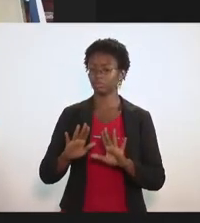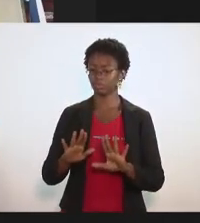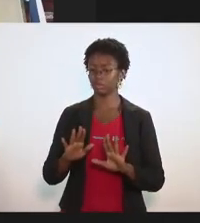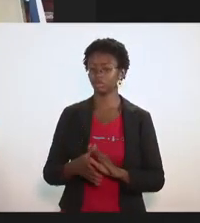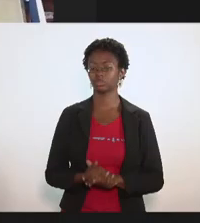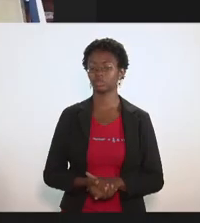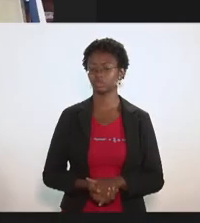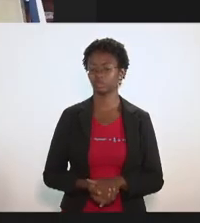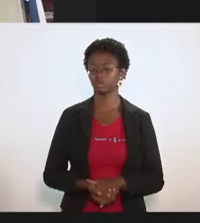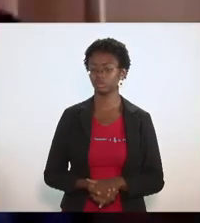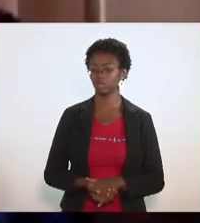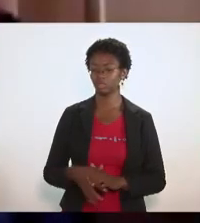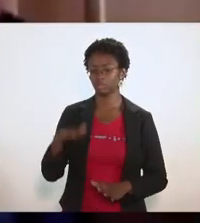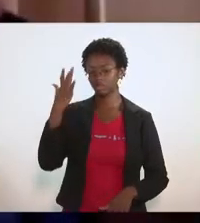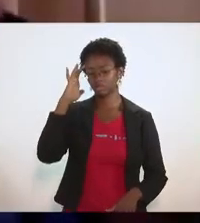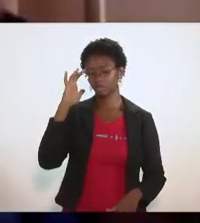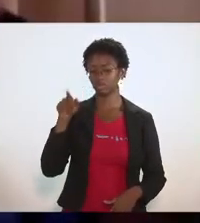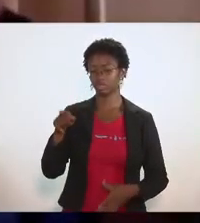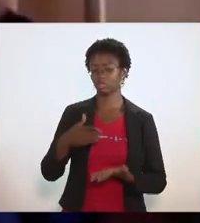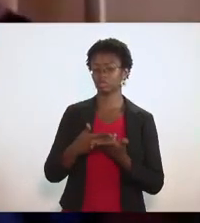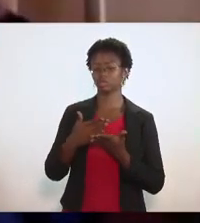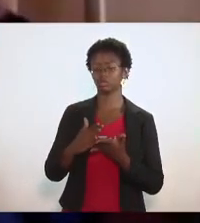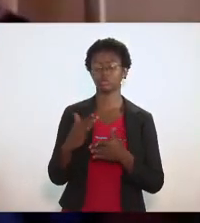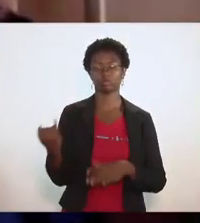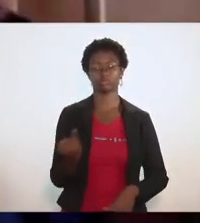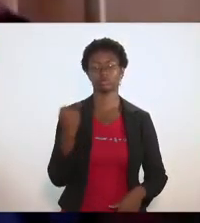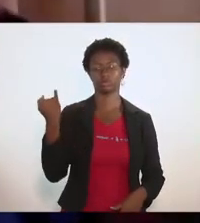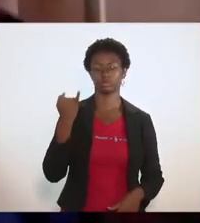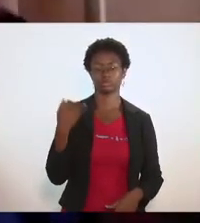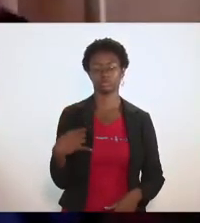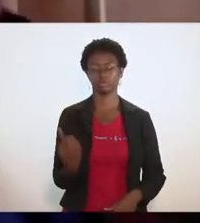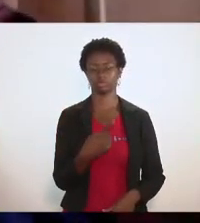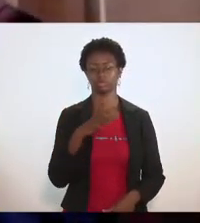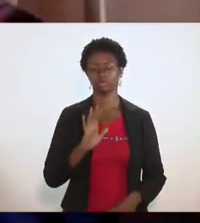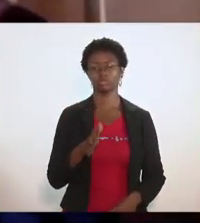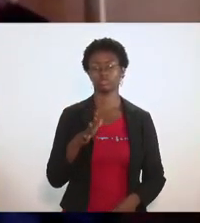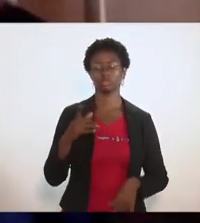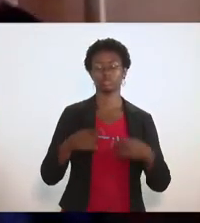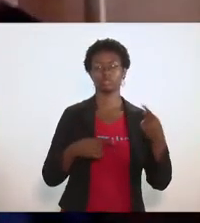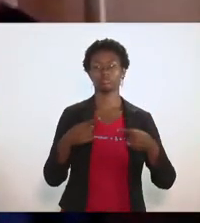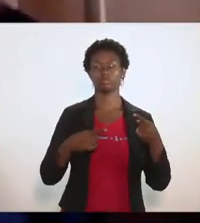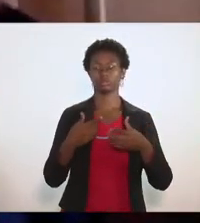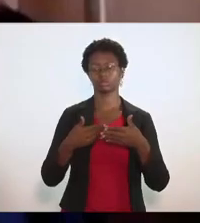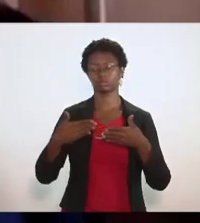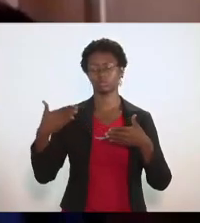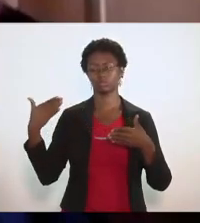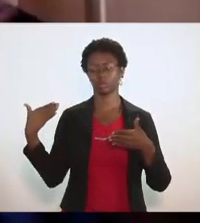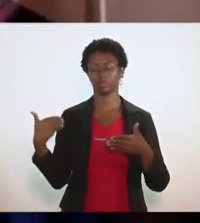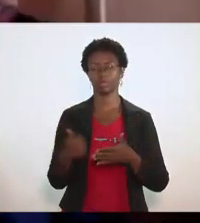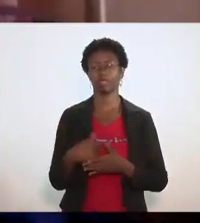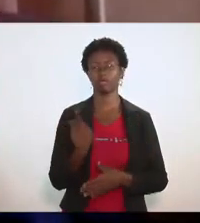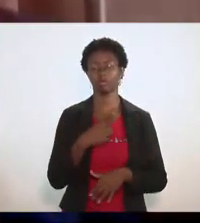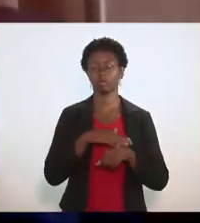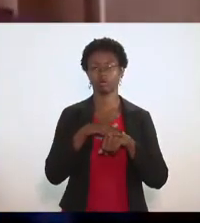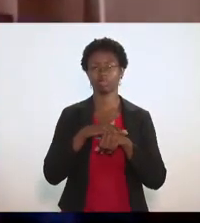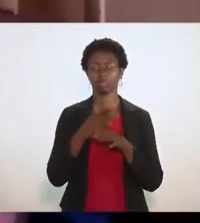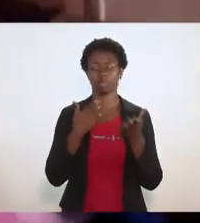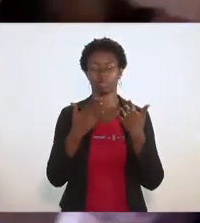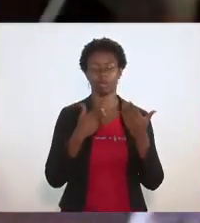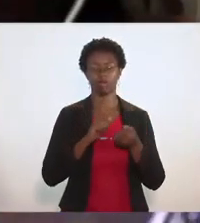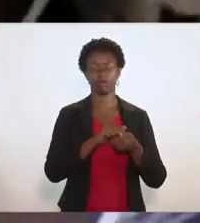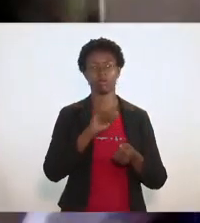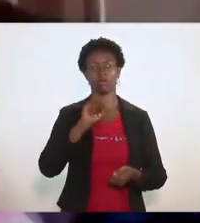direito baixar a diligência. Por favor, deputada Mônica. Obrigada, deputado Luiz Paulo. Não queria atrapalhar, não. Era só para sinalizar que eu